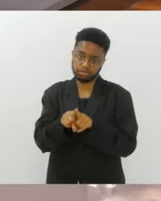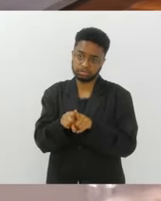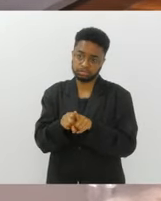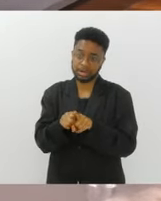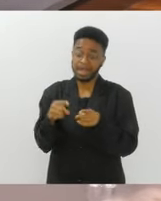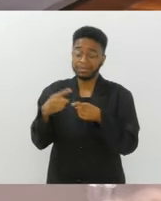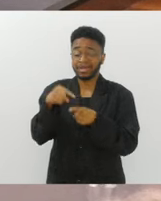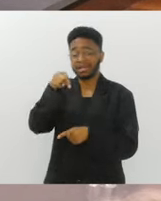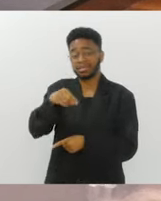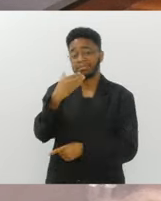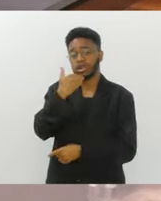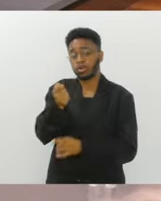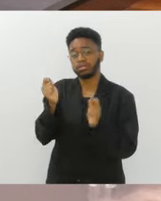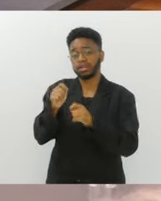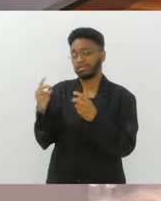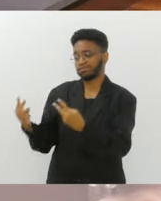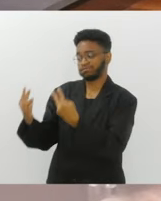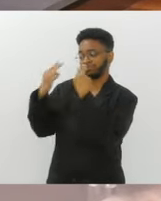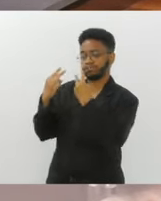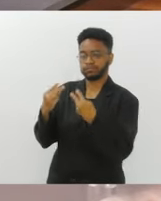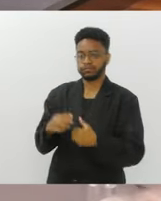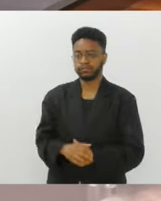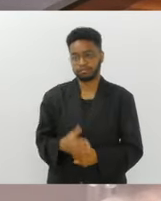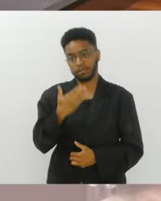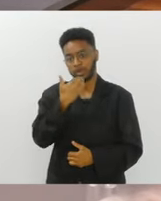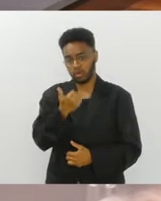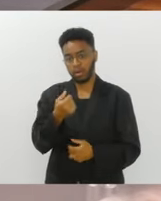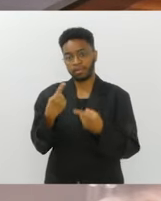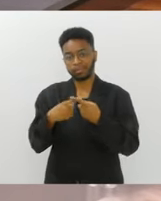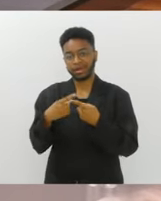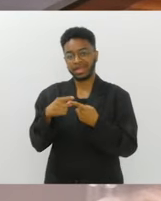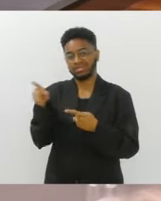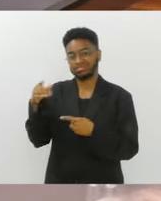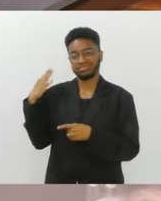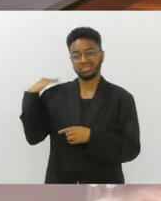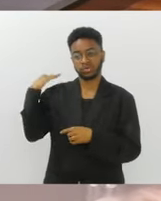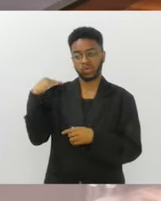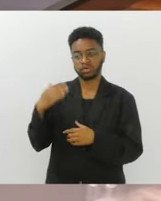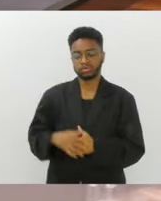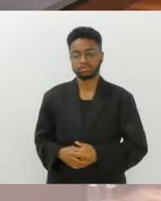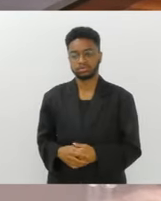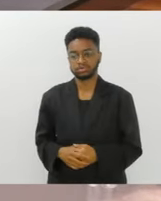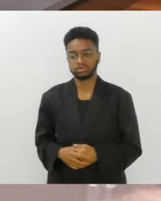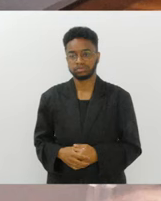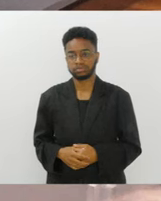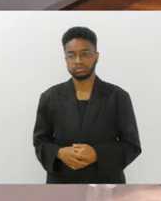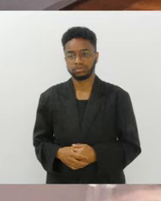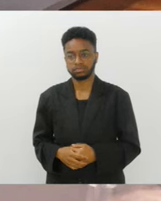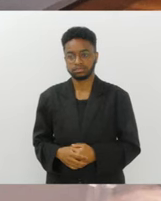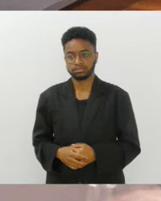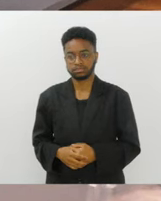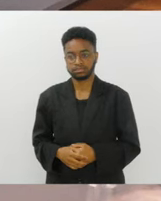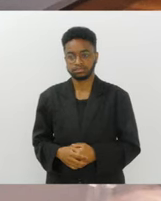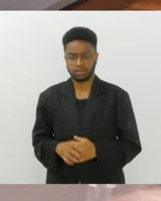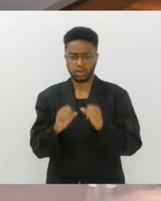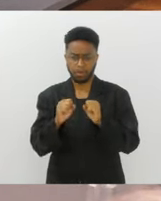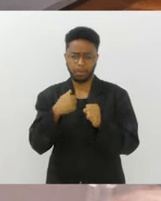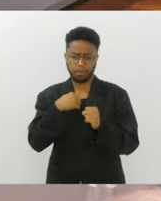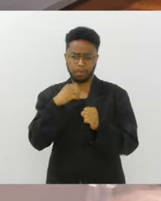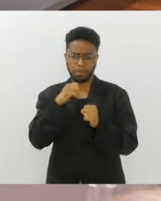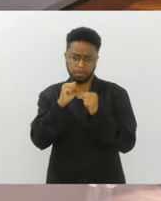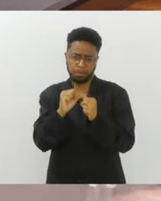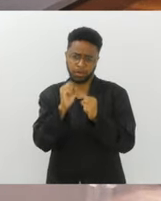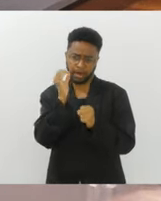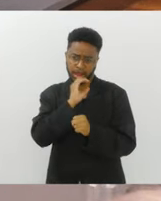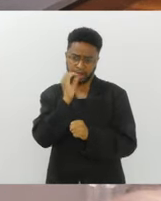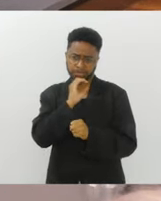que aqui é melhor, porque todo mundo lhe vê. Aqui, aí você está de costa, entendeu? Senhor presidente, Vossa Excelência me permite só um pequeno... Claro, claro.